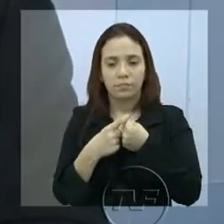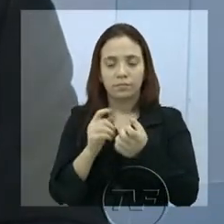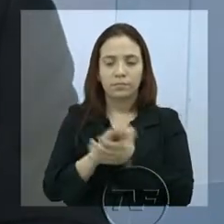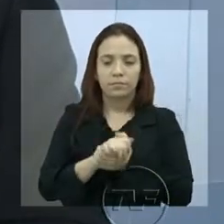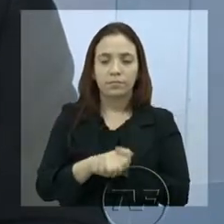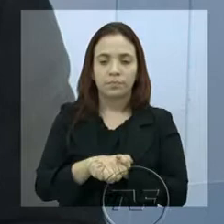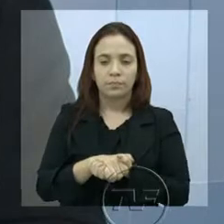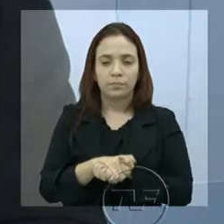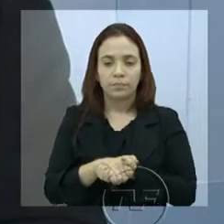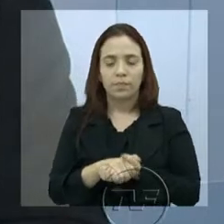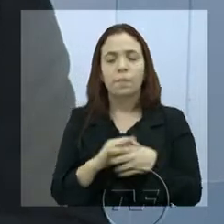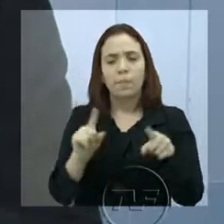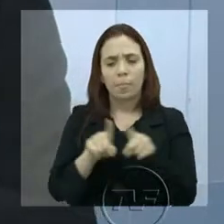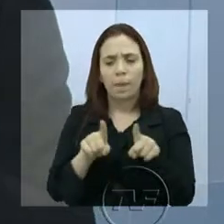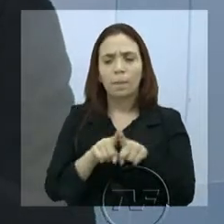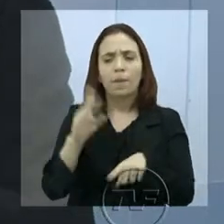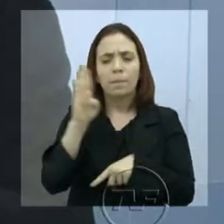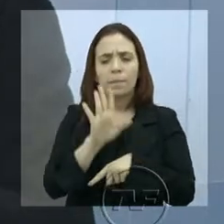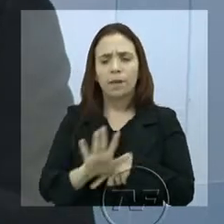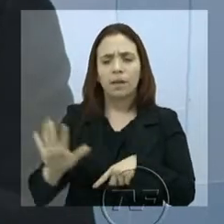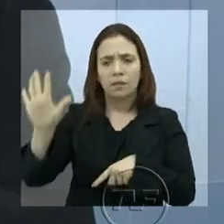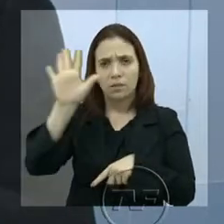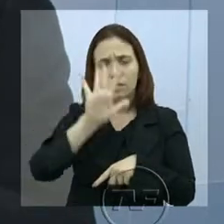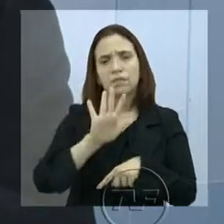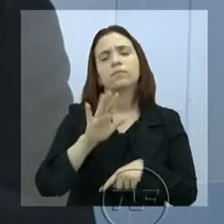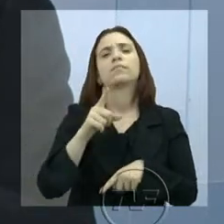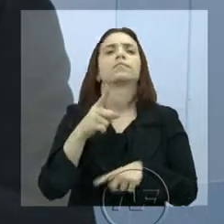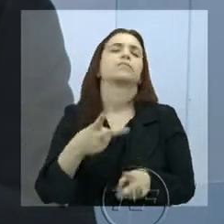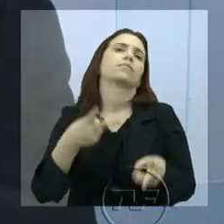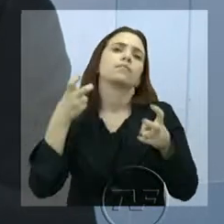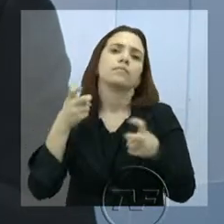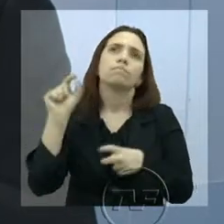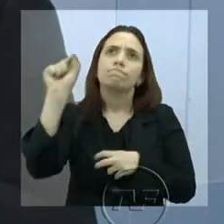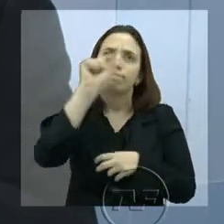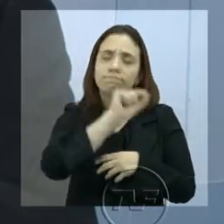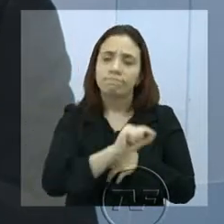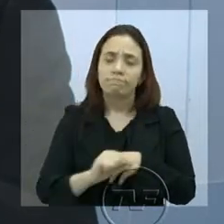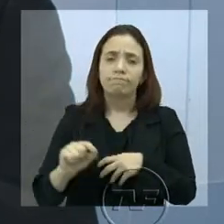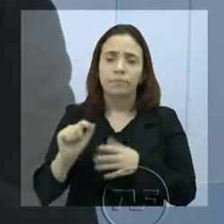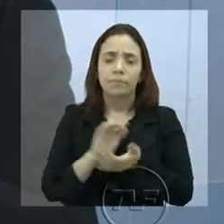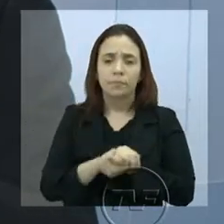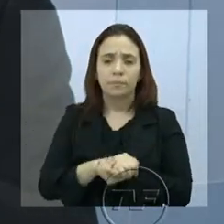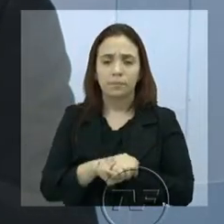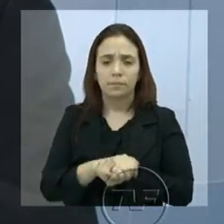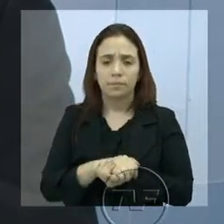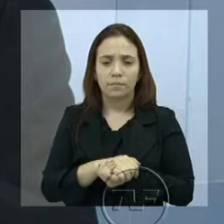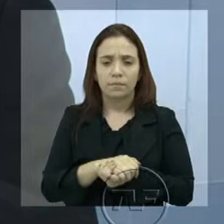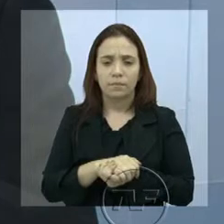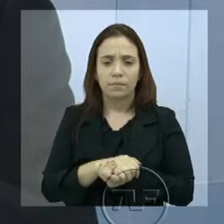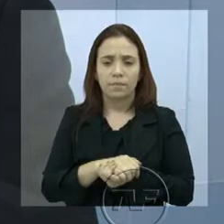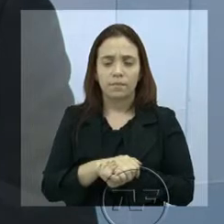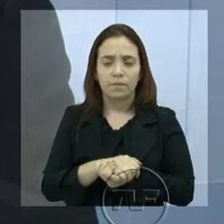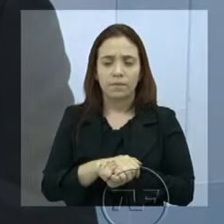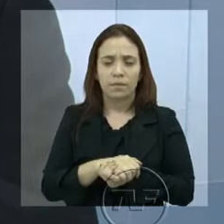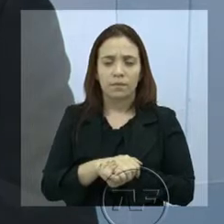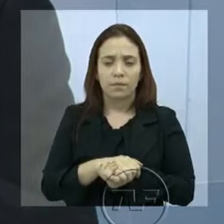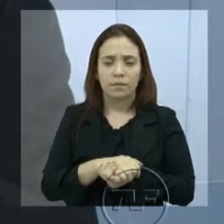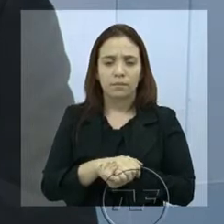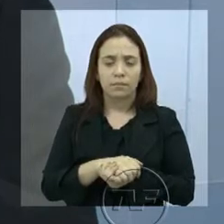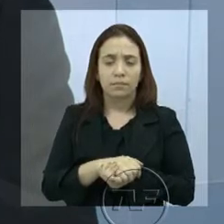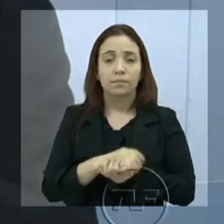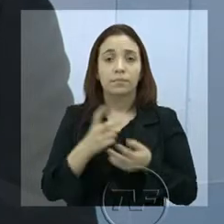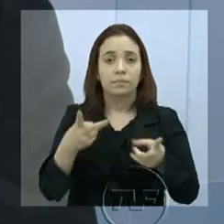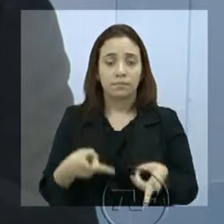municípios do Nordeste, como também pelo Brasil afora. Mas, assim, nós notamos que existe